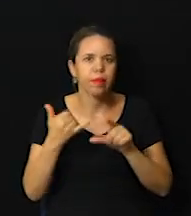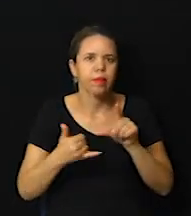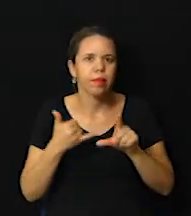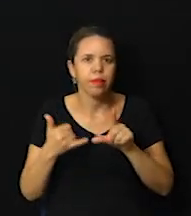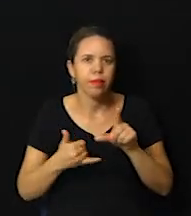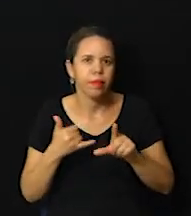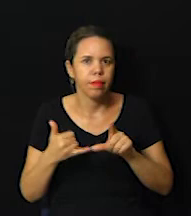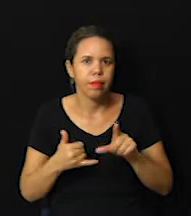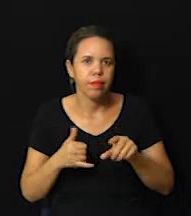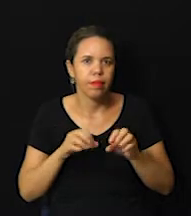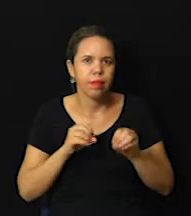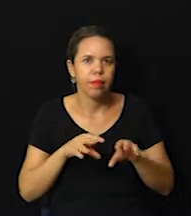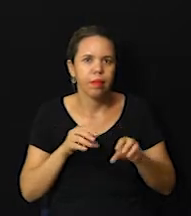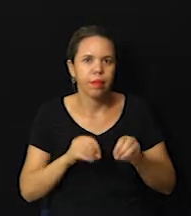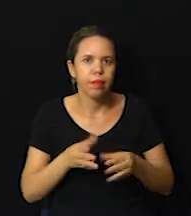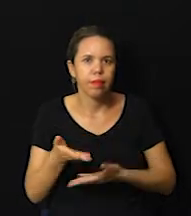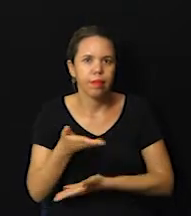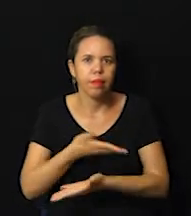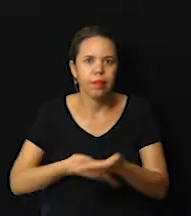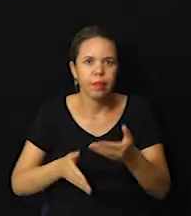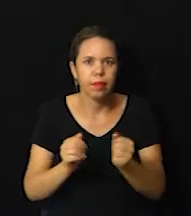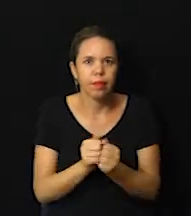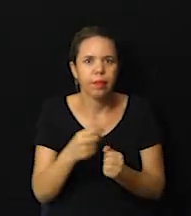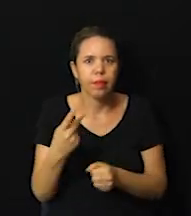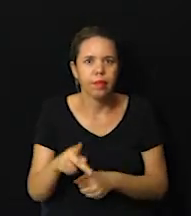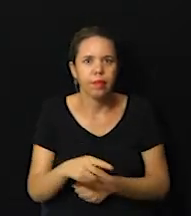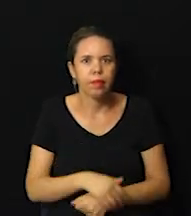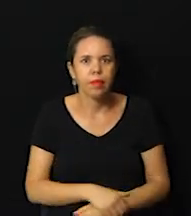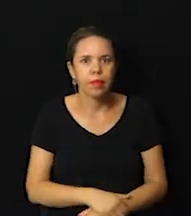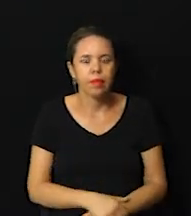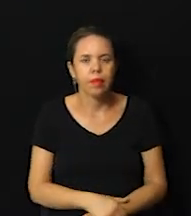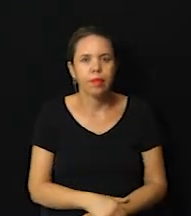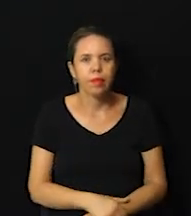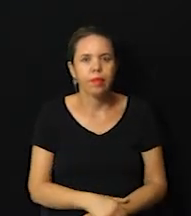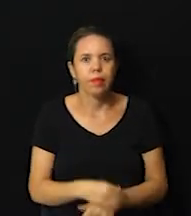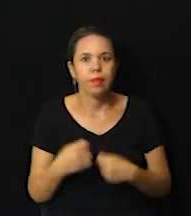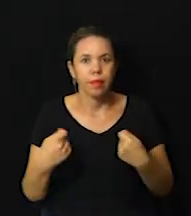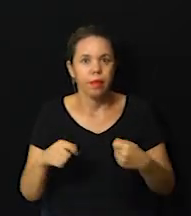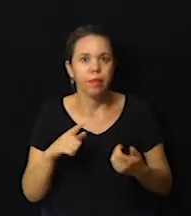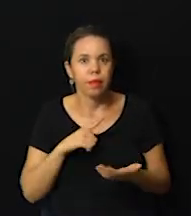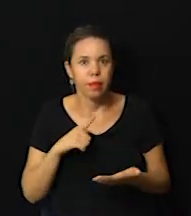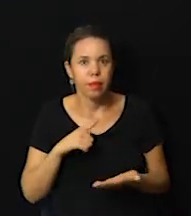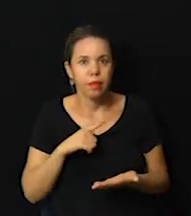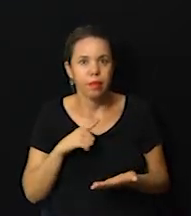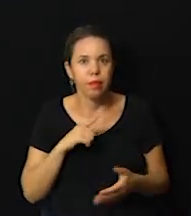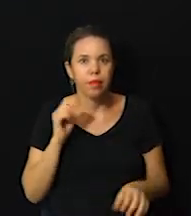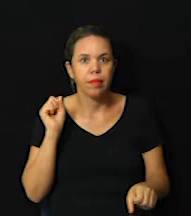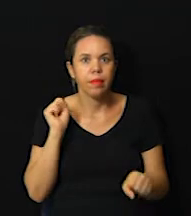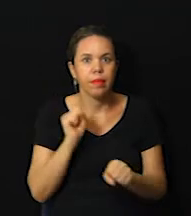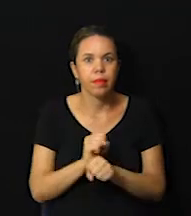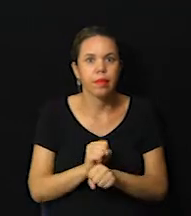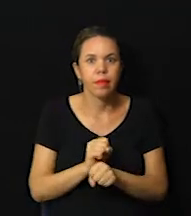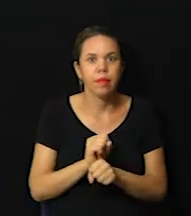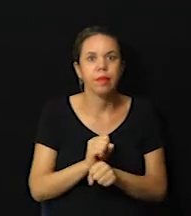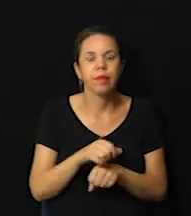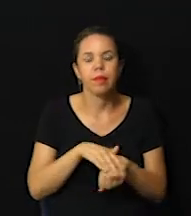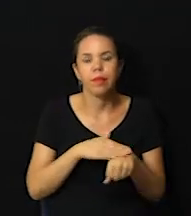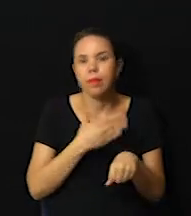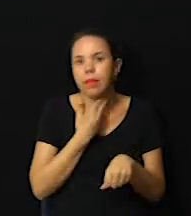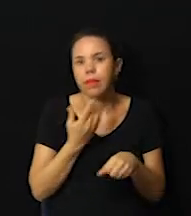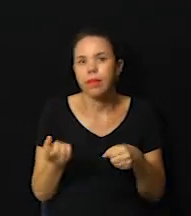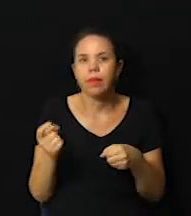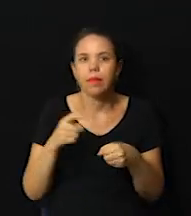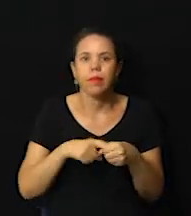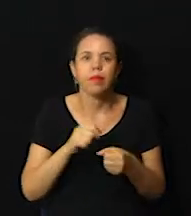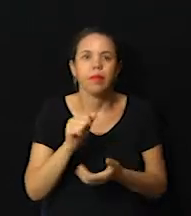né? A gente dá a oficina, mas interagindo junto com eles, quando vê a necessidade, faz aquela pausa, conversa e volta